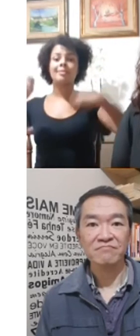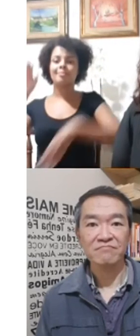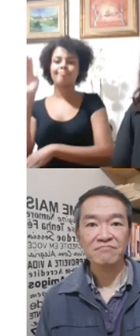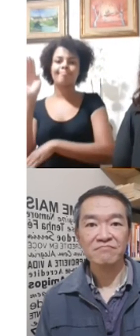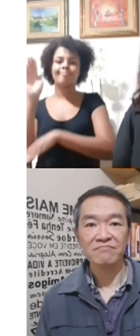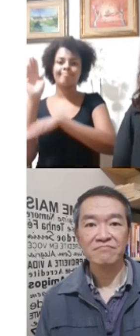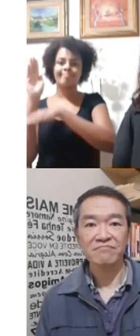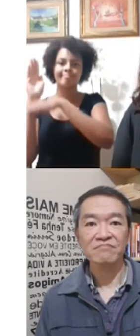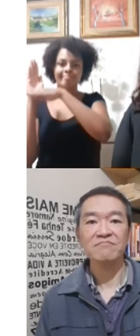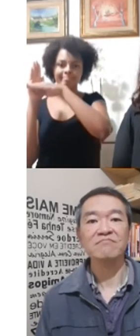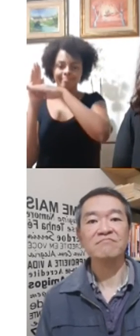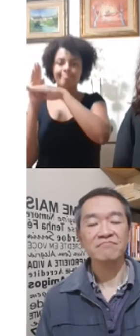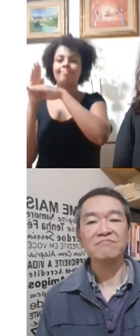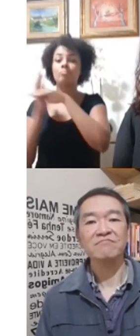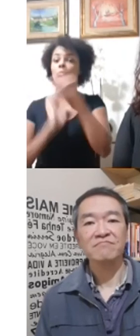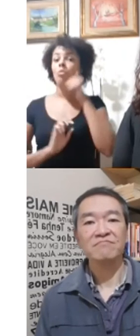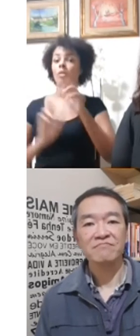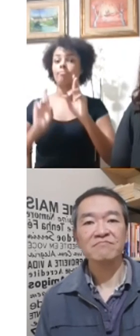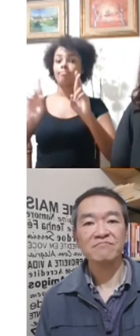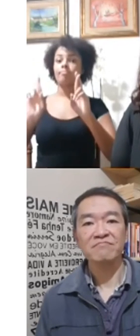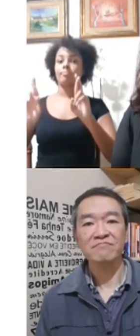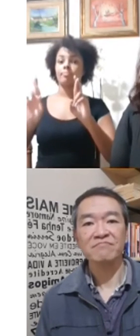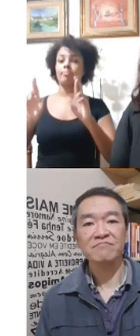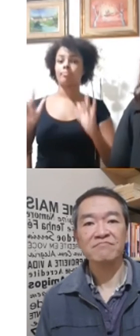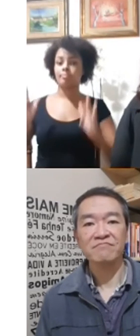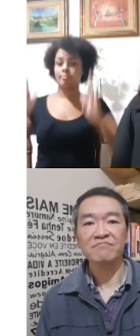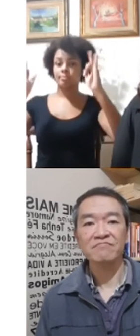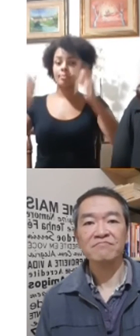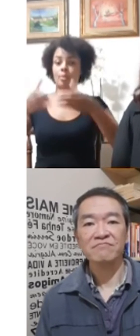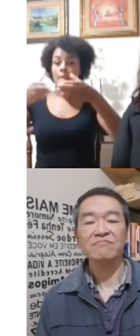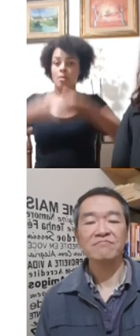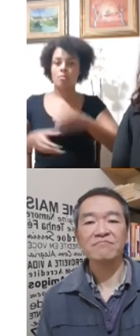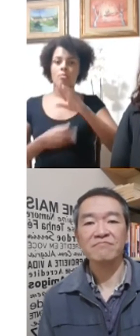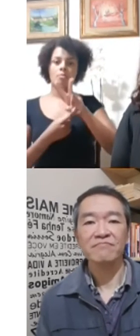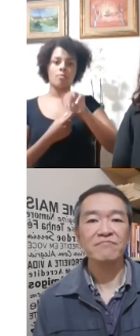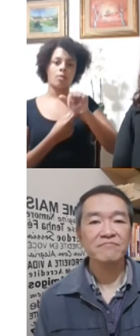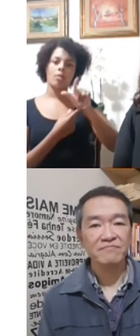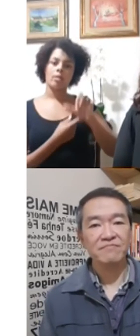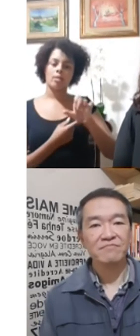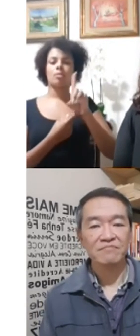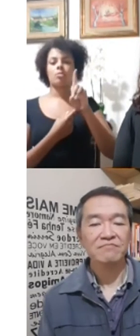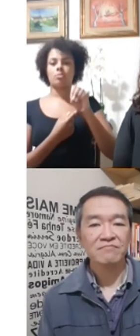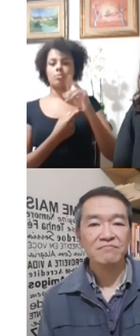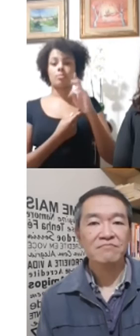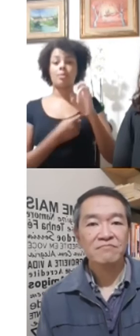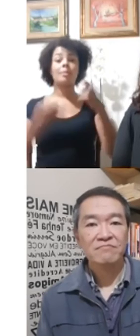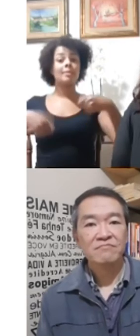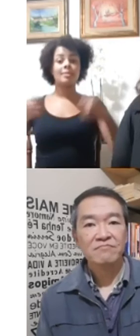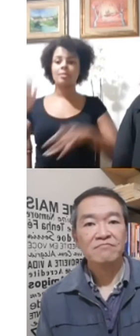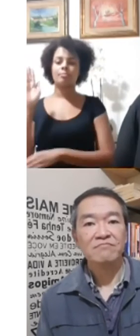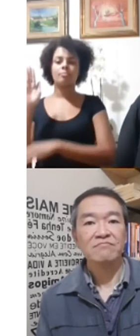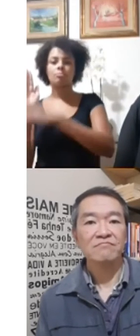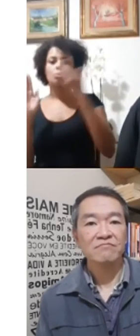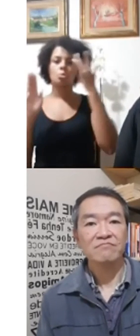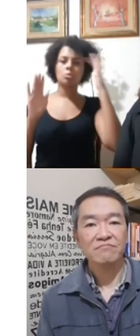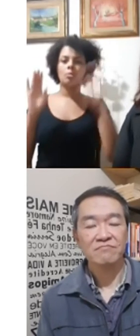Ela é síndica do prédio, ela é do Vale do IP. Do bairro Vale do Ipê, de Juiz de Fora, e ela precisa colocar um elevador e não sabe